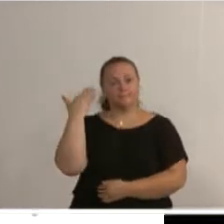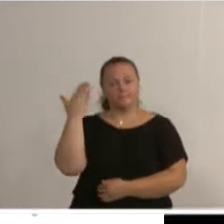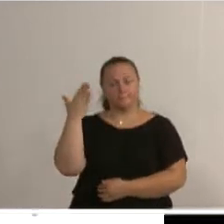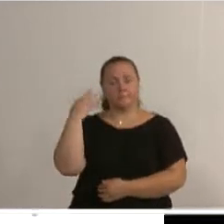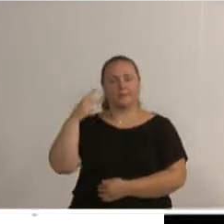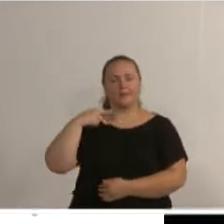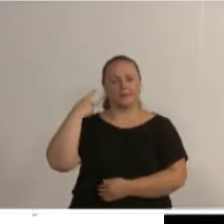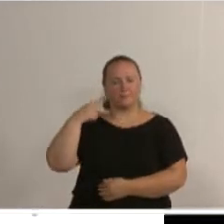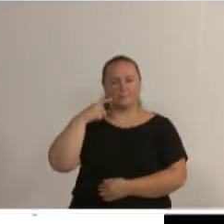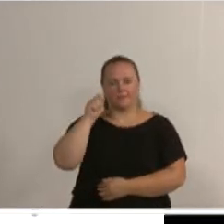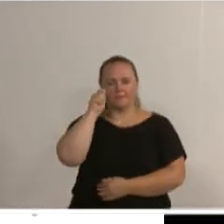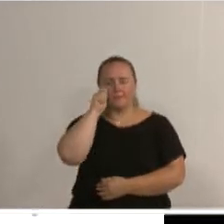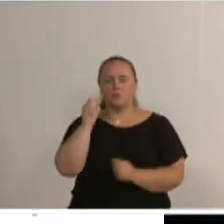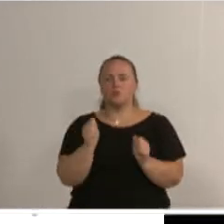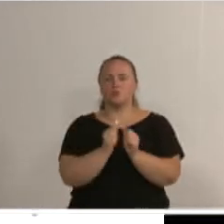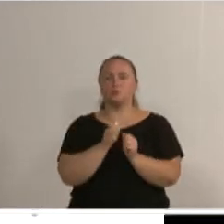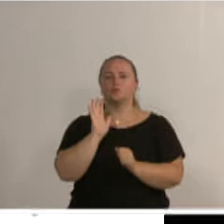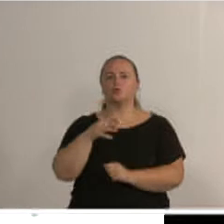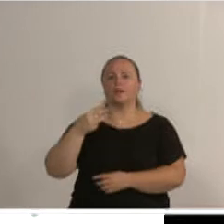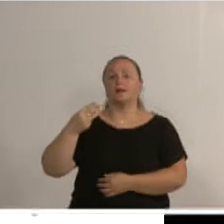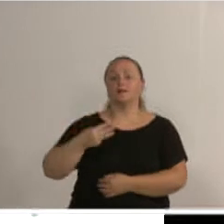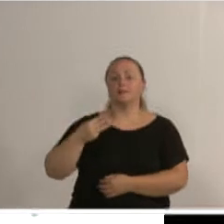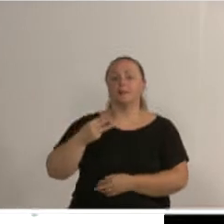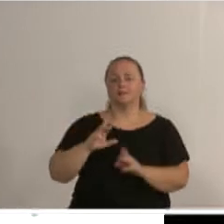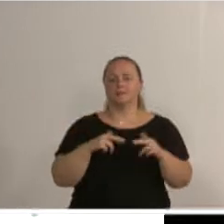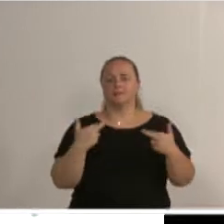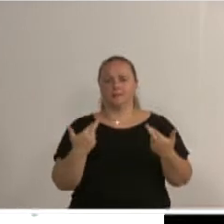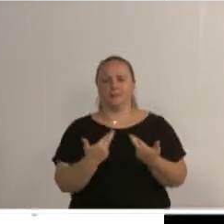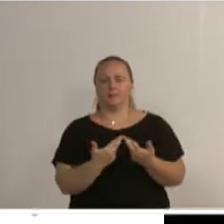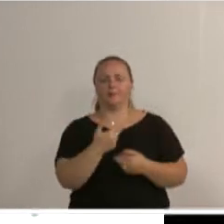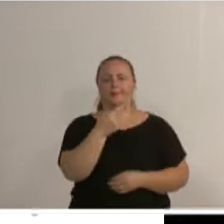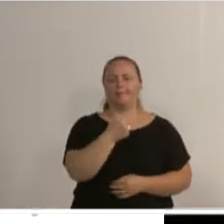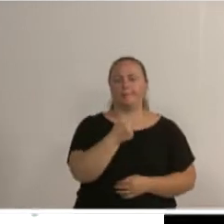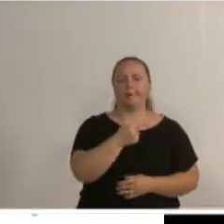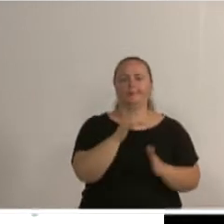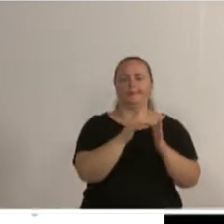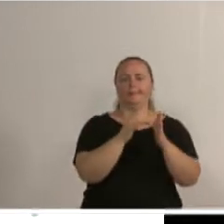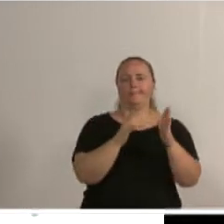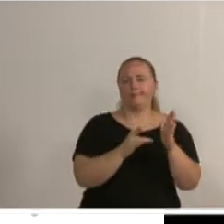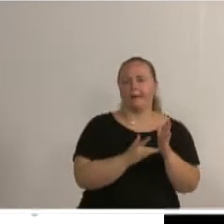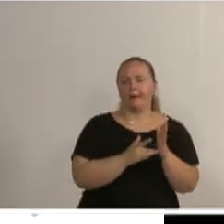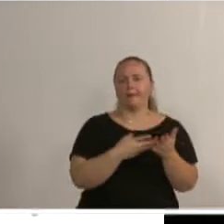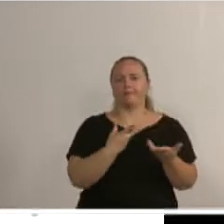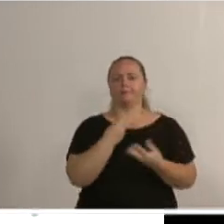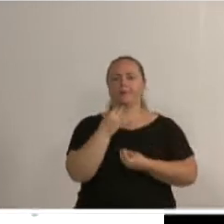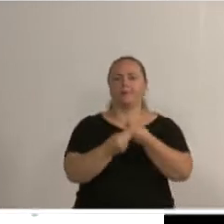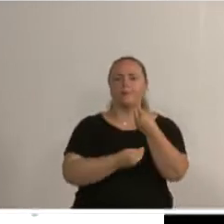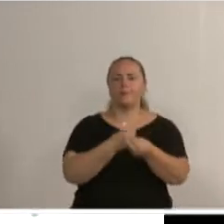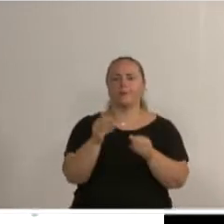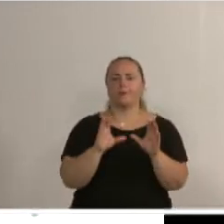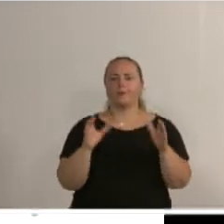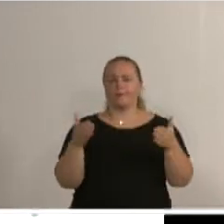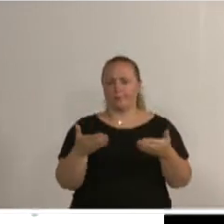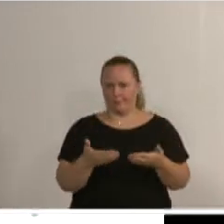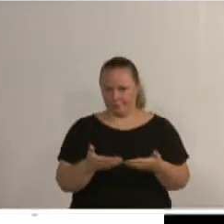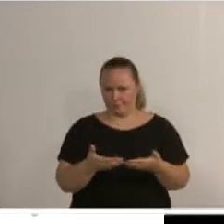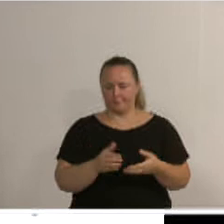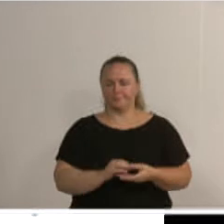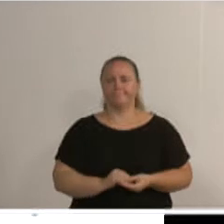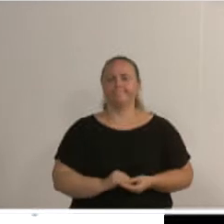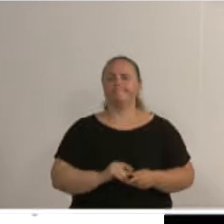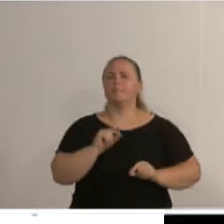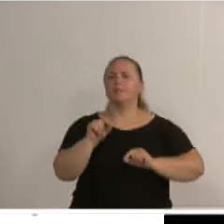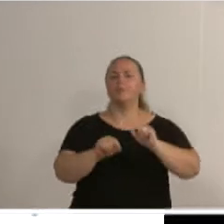terceira reunião. Então, a primeira reunião foi discutida a pauta, como seria a formação dessa comissão e o que